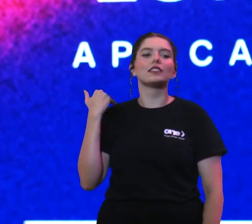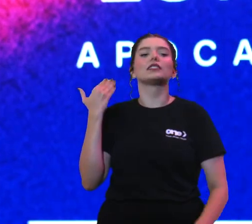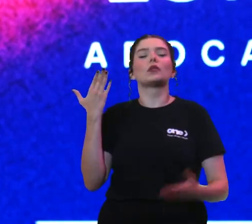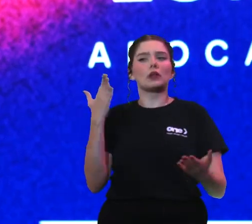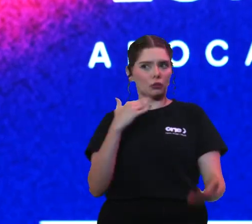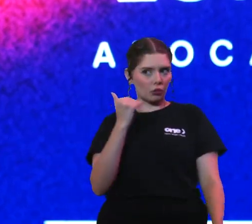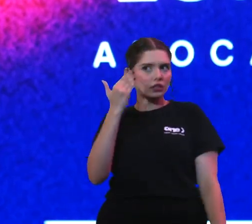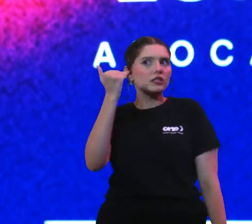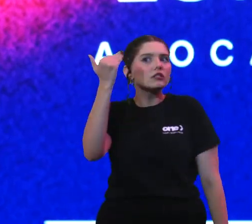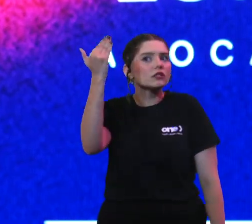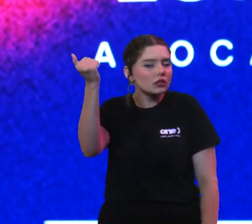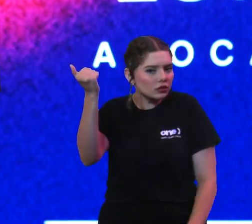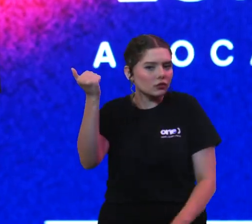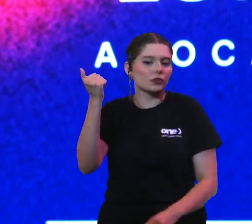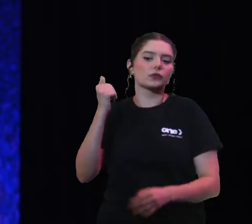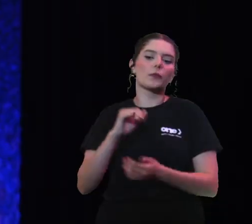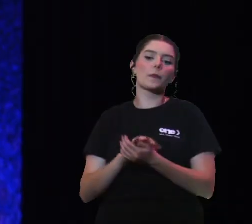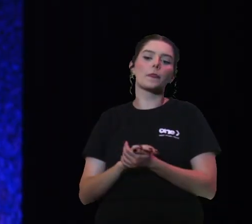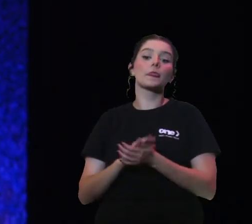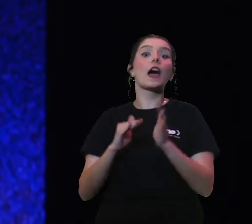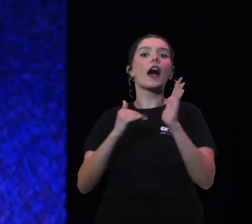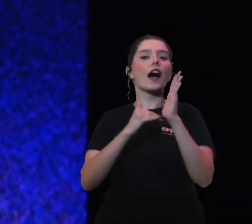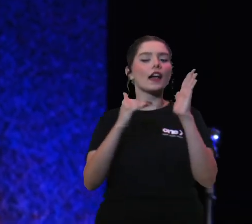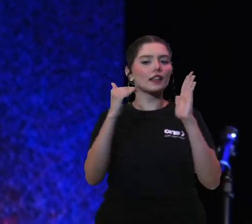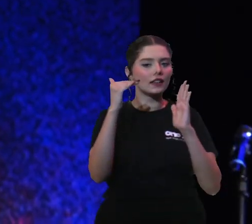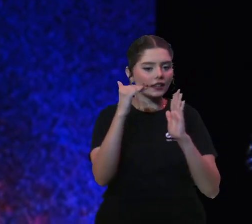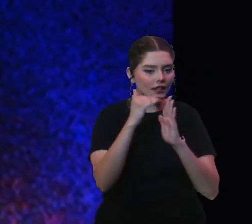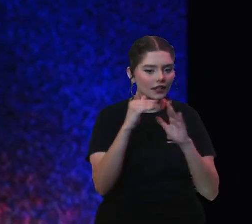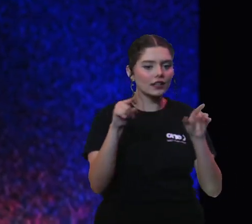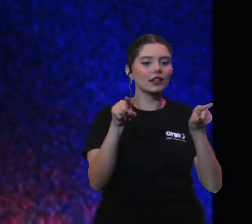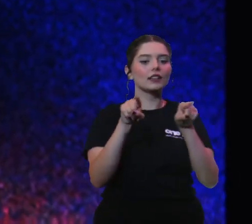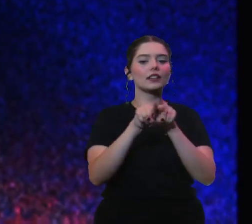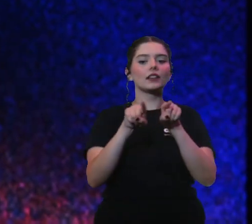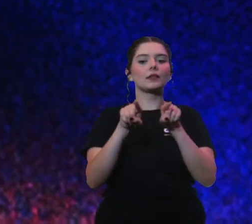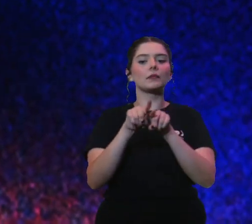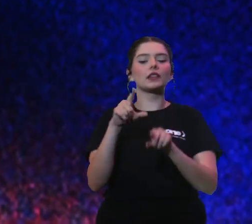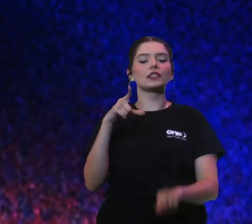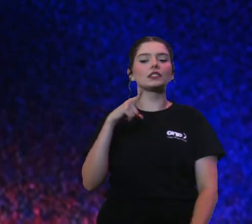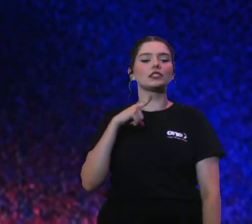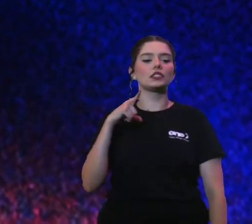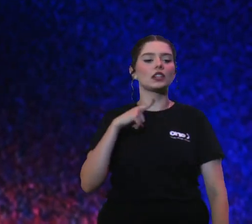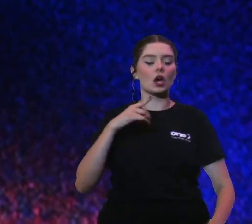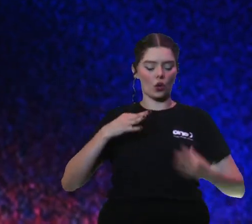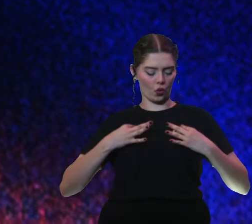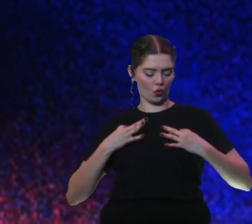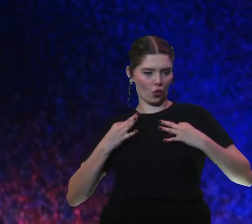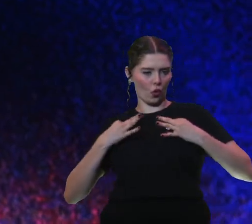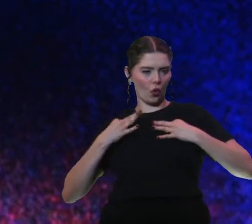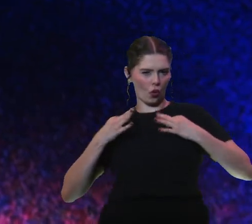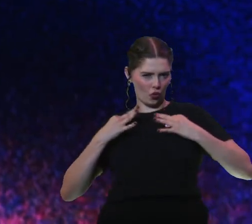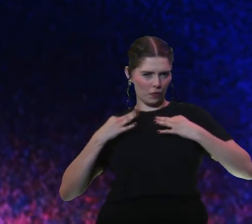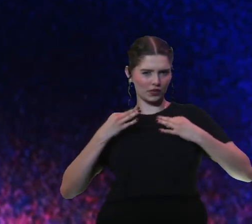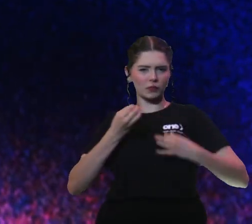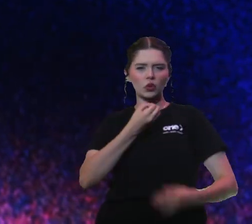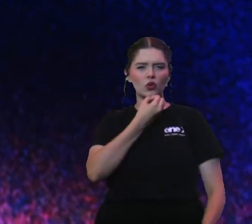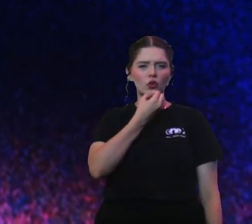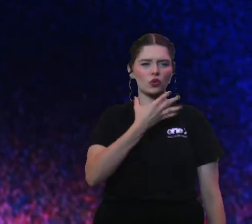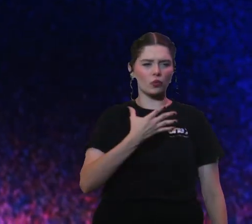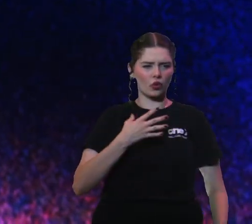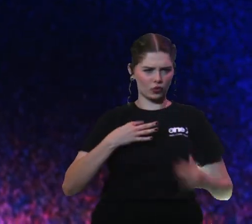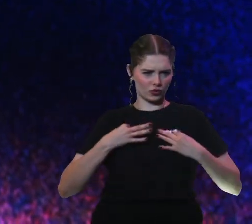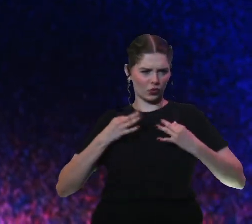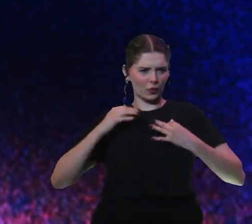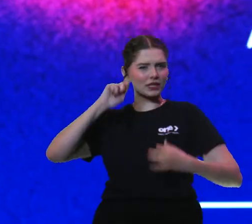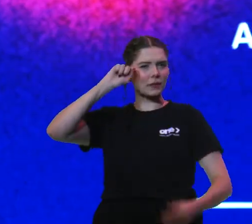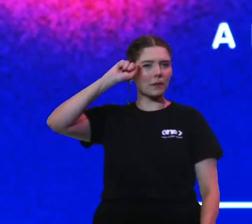famosos também naquilo. E, além disso, também tinha uma parte têxtil muito forte, com uma espécie de tecido escuro, muito